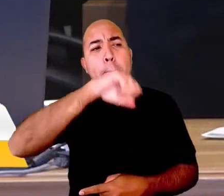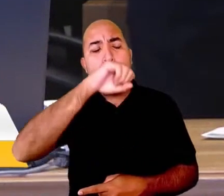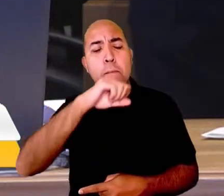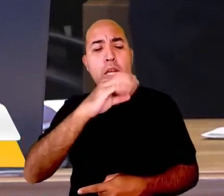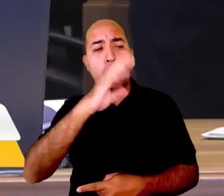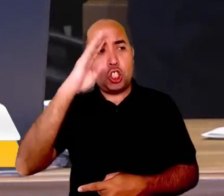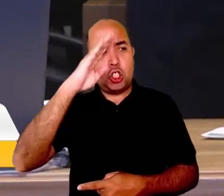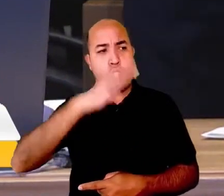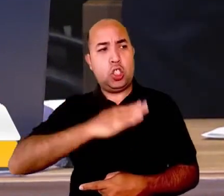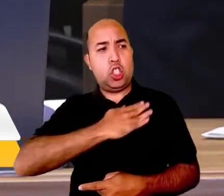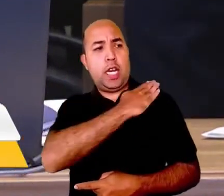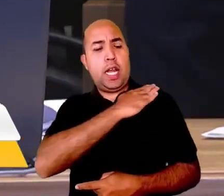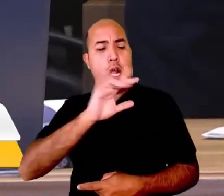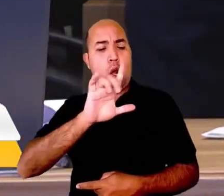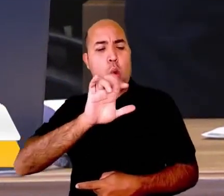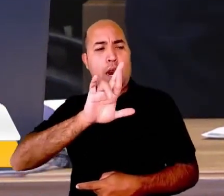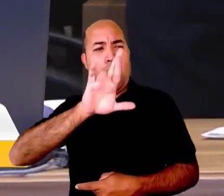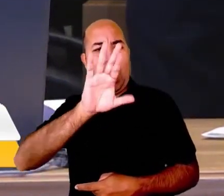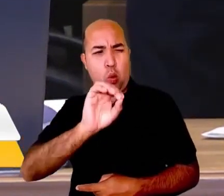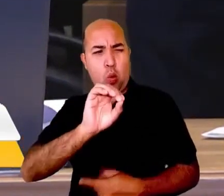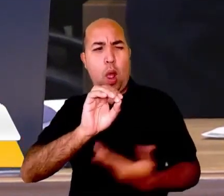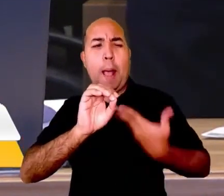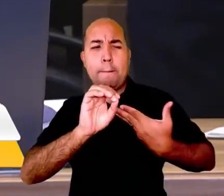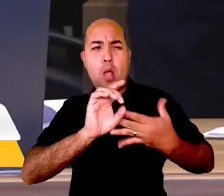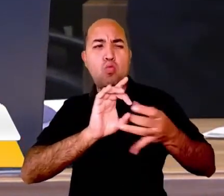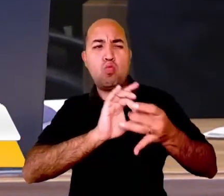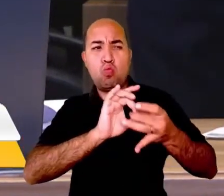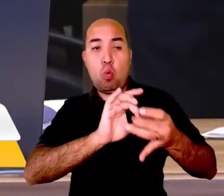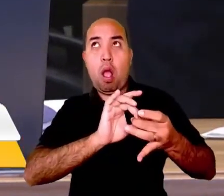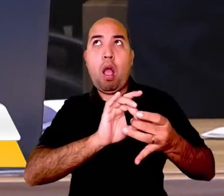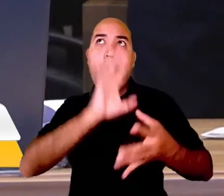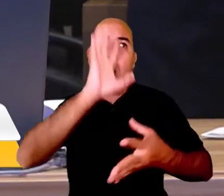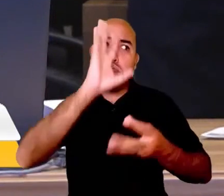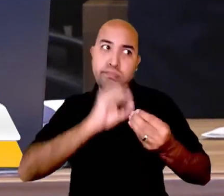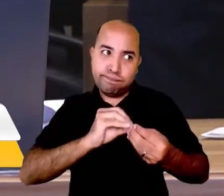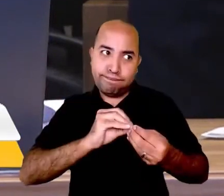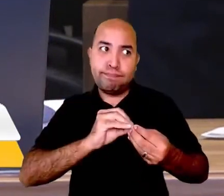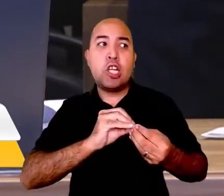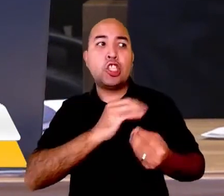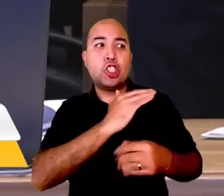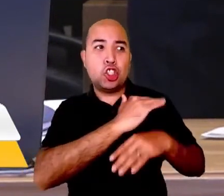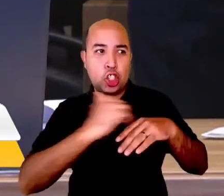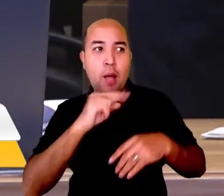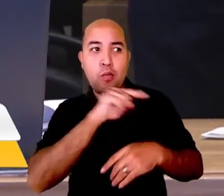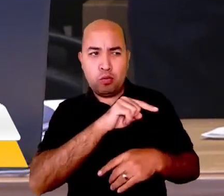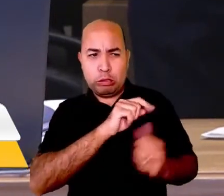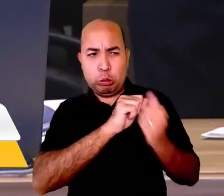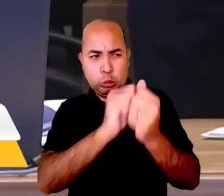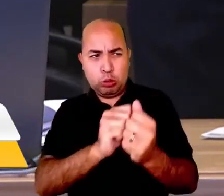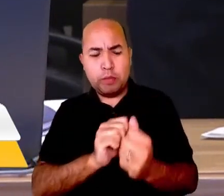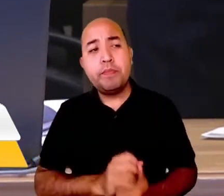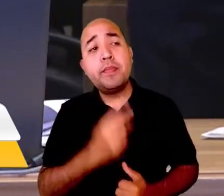Cid, nutria com o ex-presidente? O seu pai também foi agraciado com o cargo nos Estados Unidos da